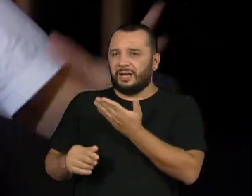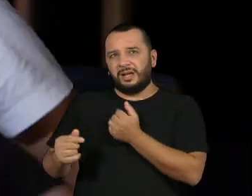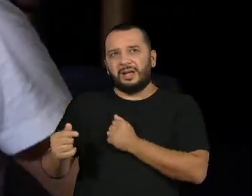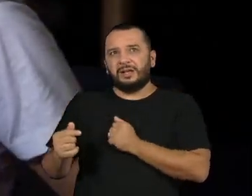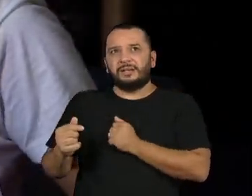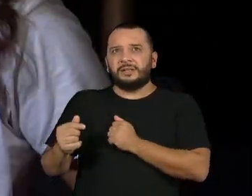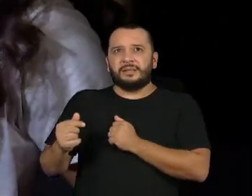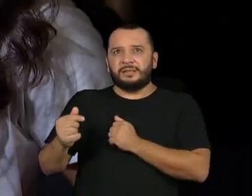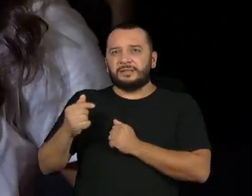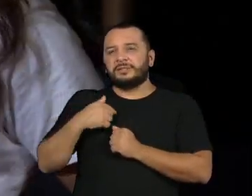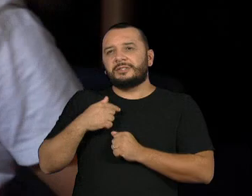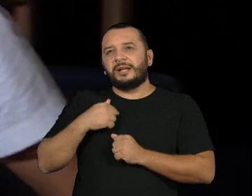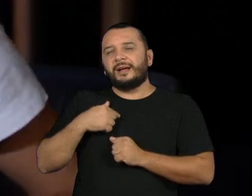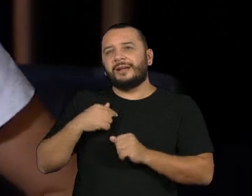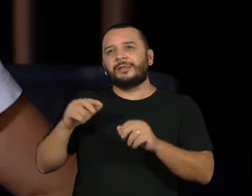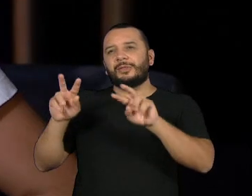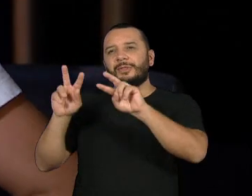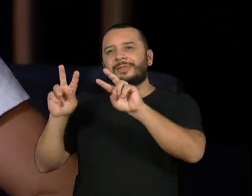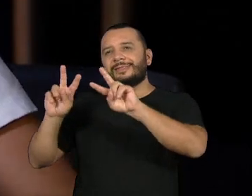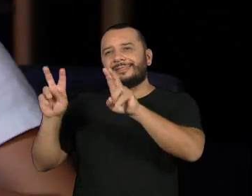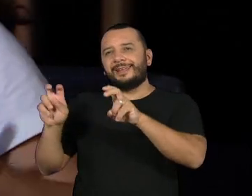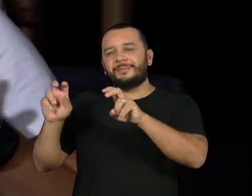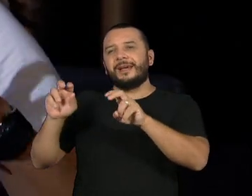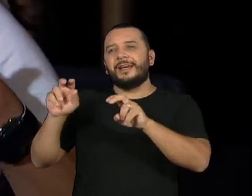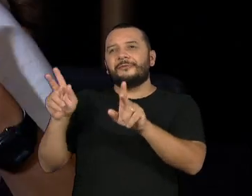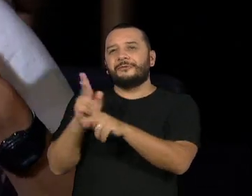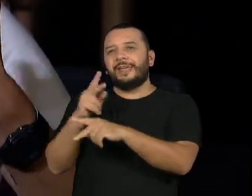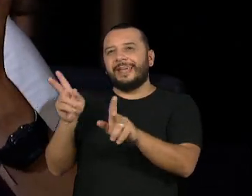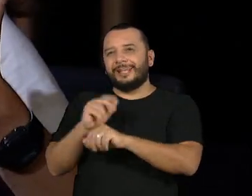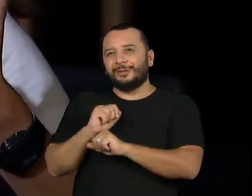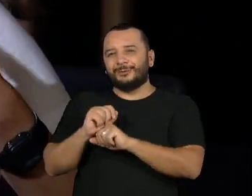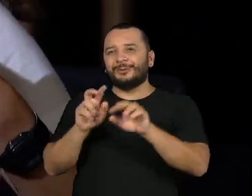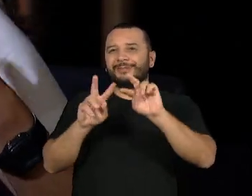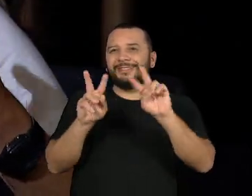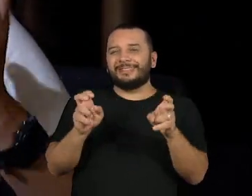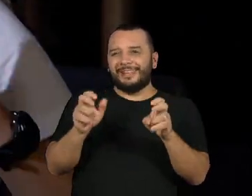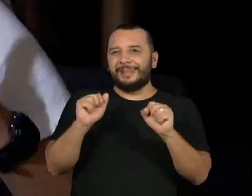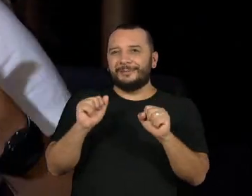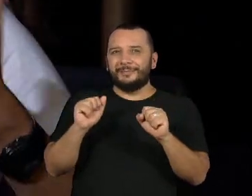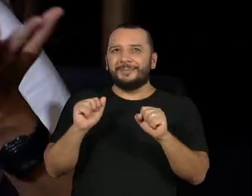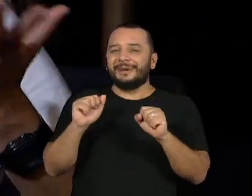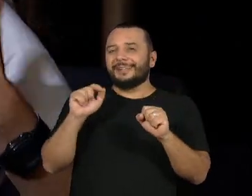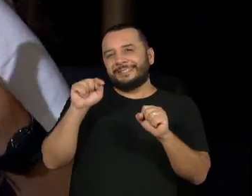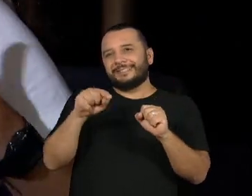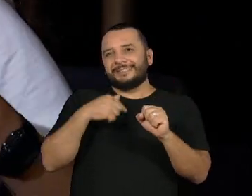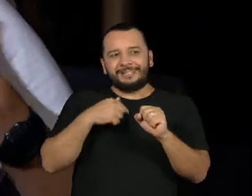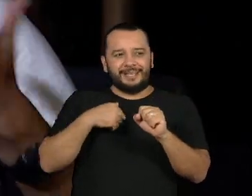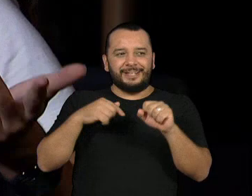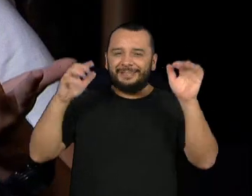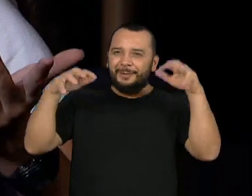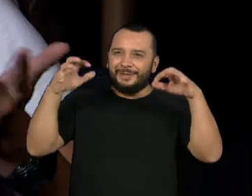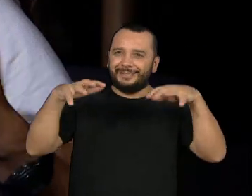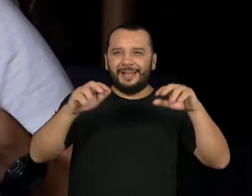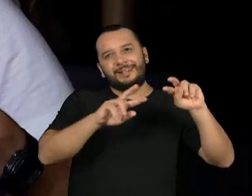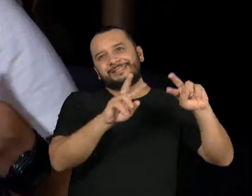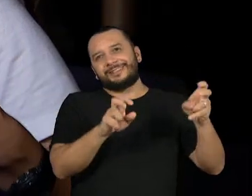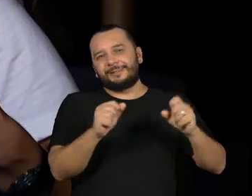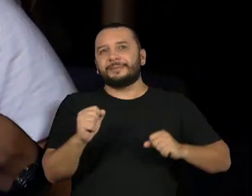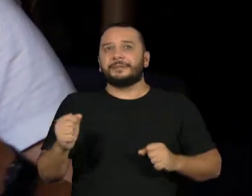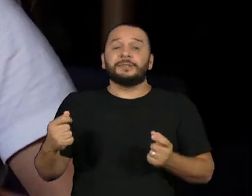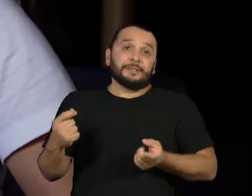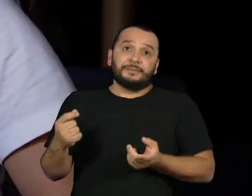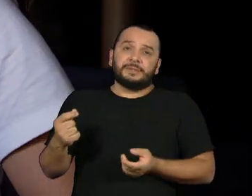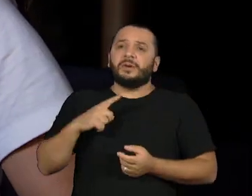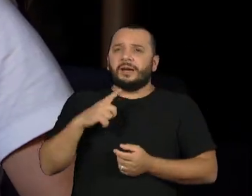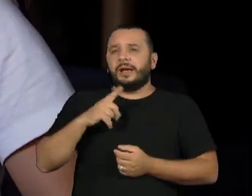favor, calmaria, tempestade. Alguns eram como em casa, só que com tudo em conserva, porque os legumes não duravam, a fruta não